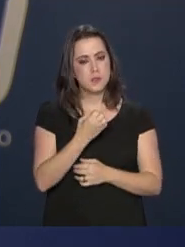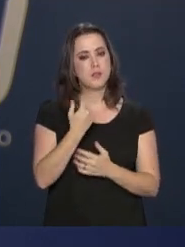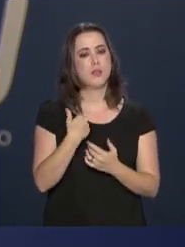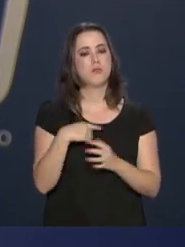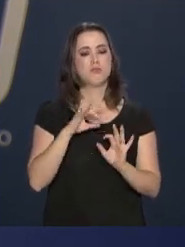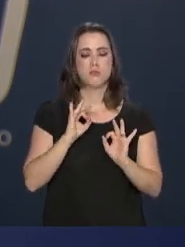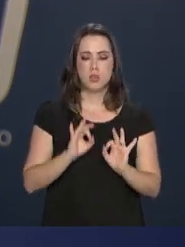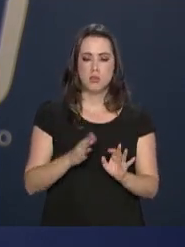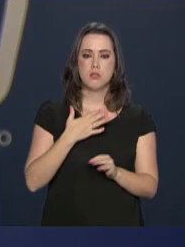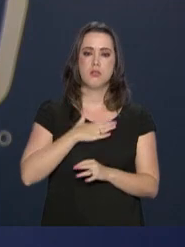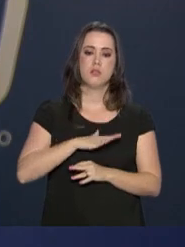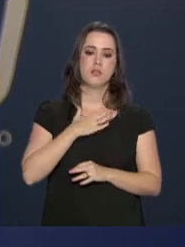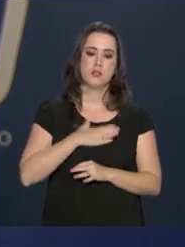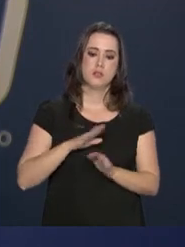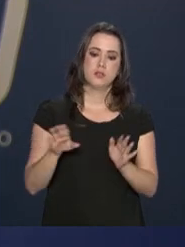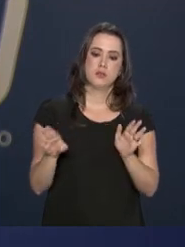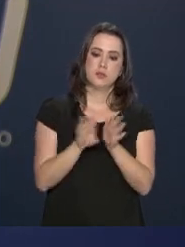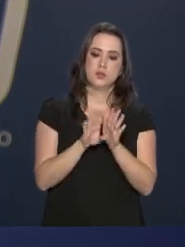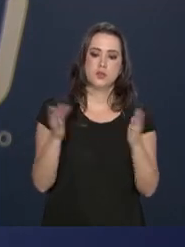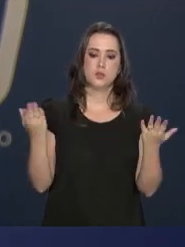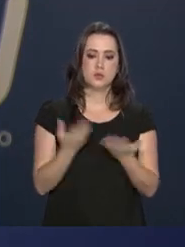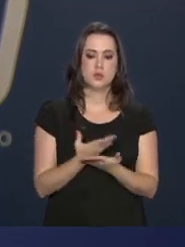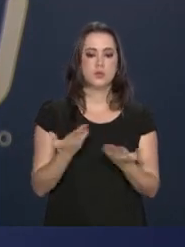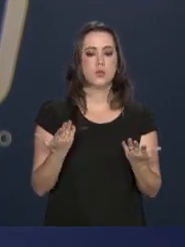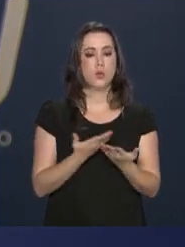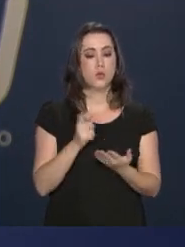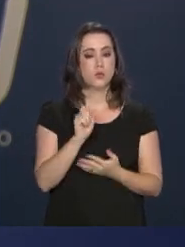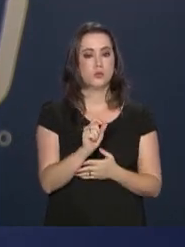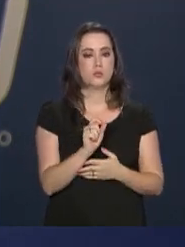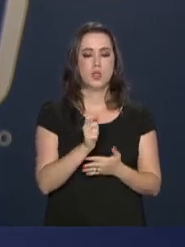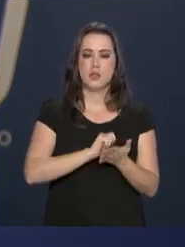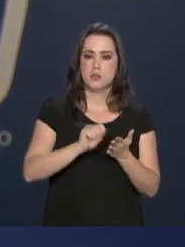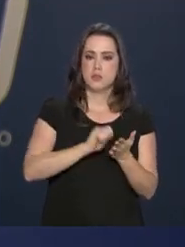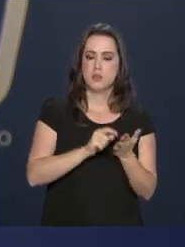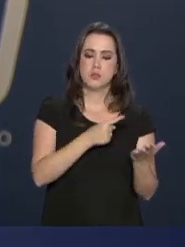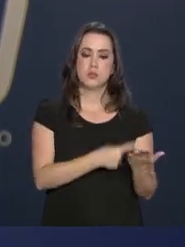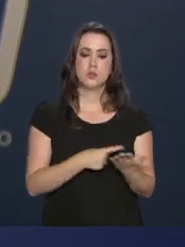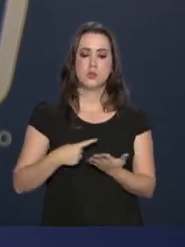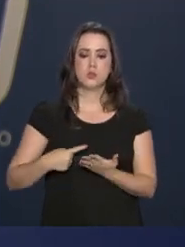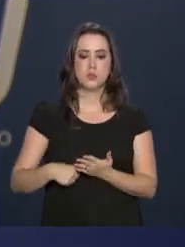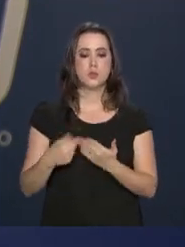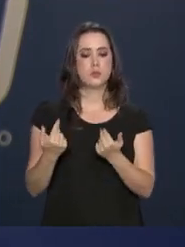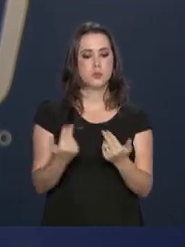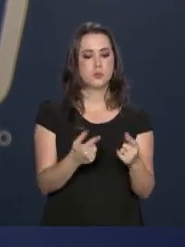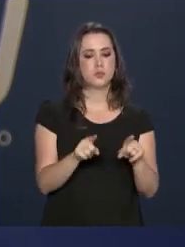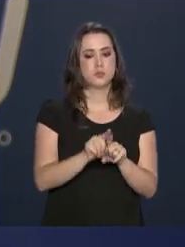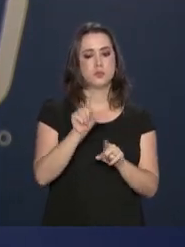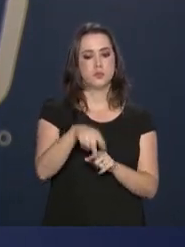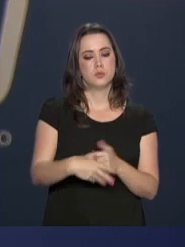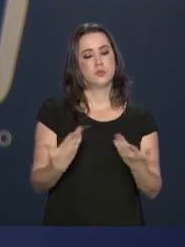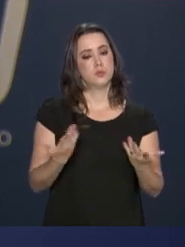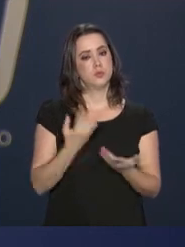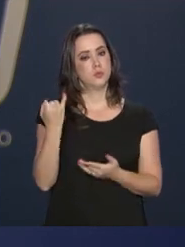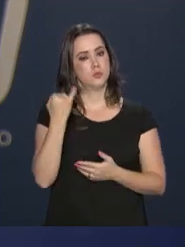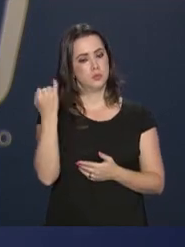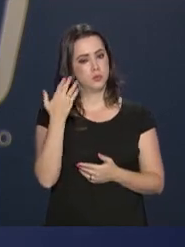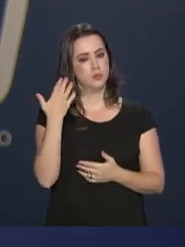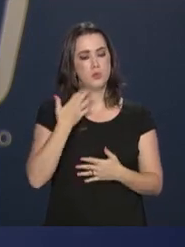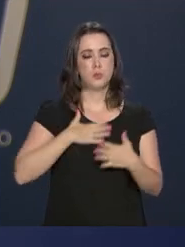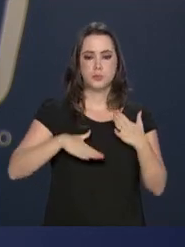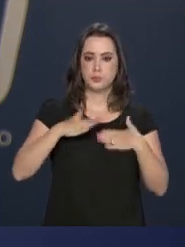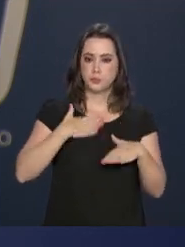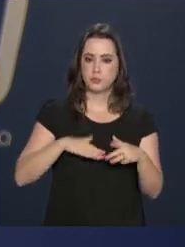e serenidade, para que cheguemos exatamente como hoje à assinatura de um acordo dessa natureza e dessa envergadura com bastante